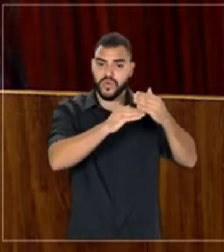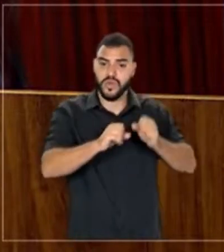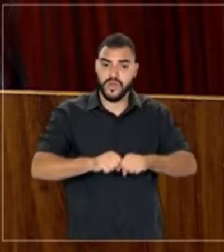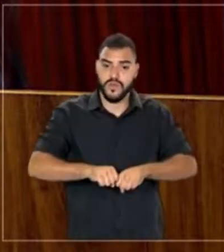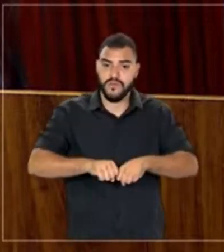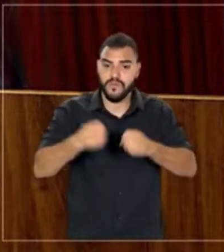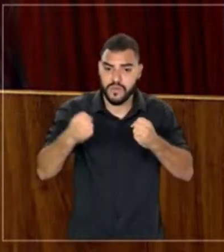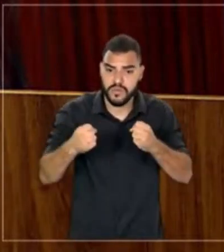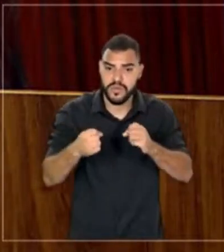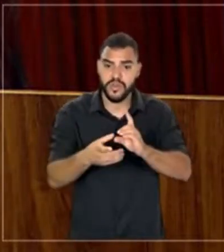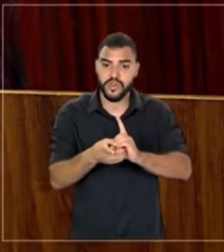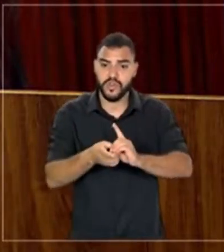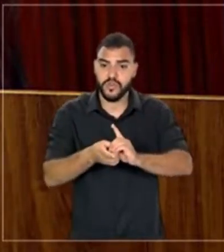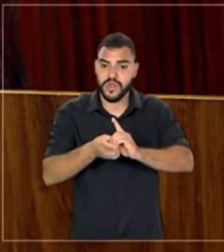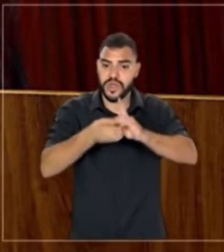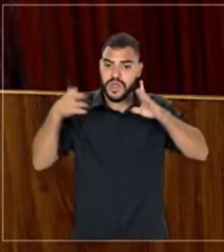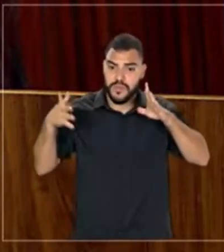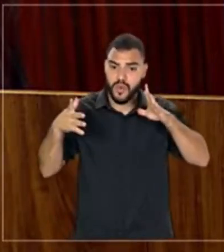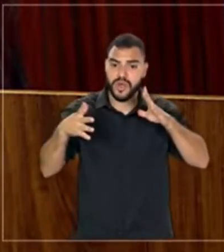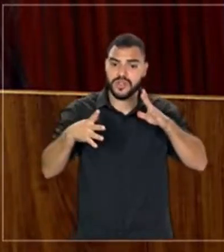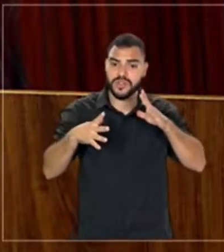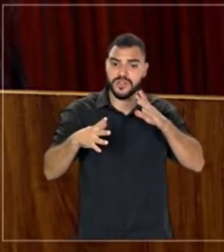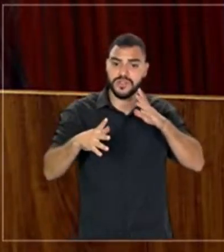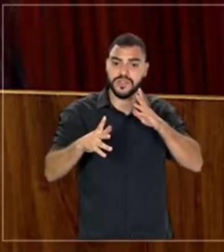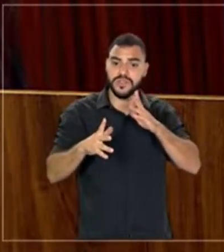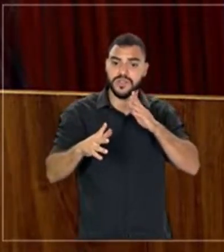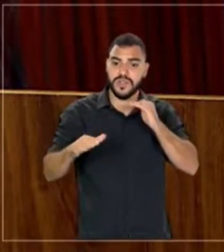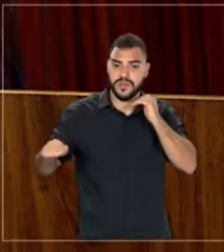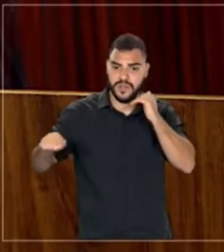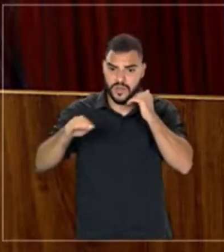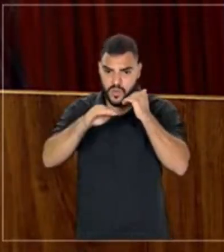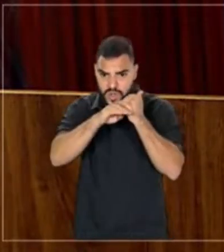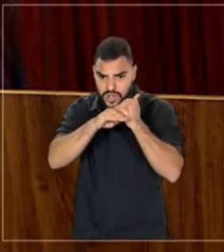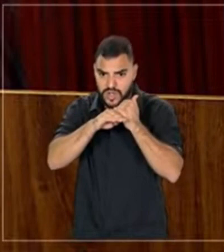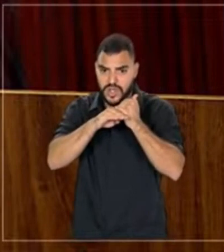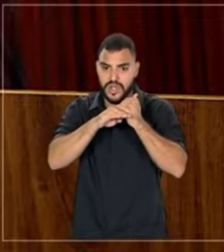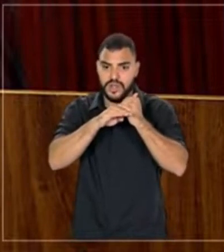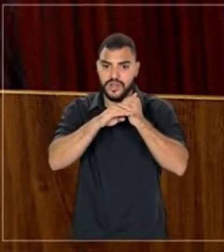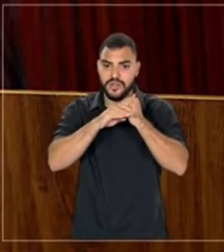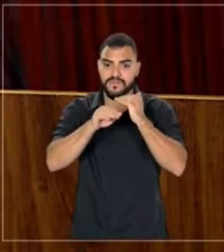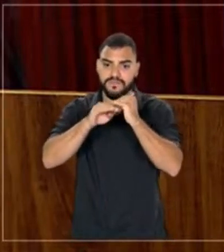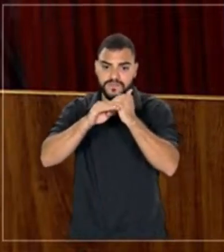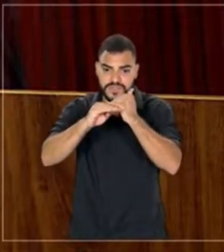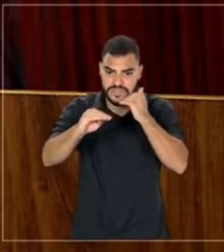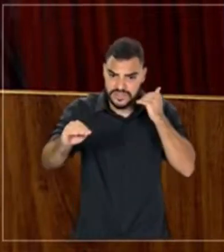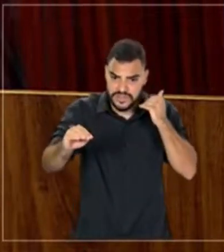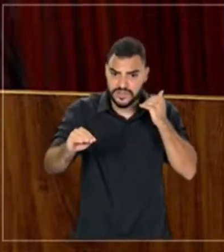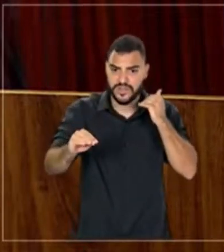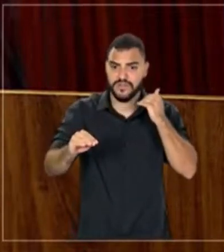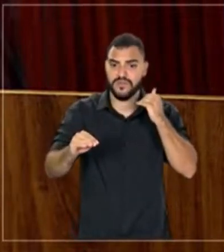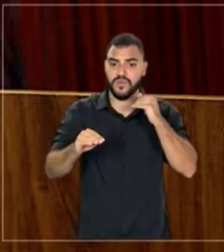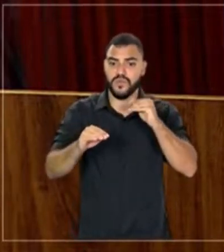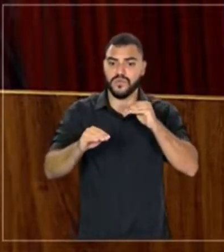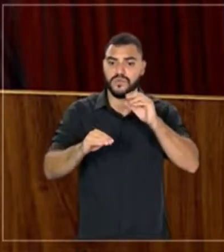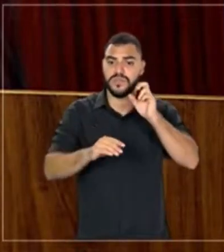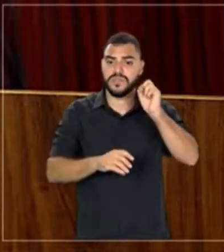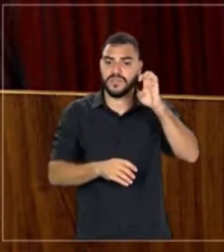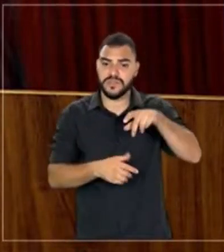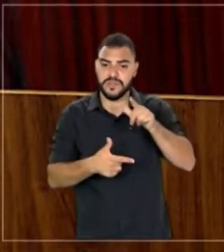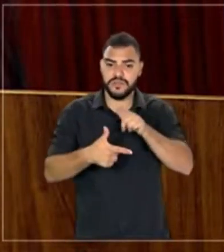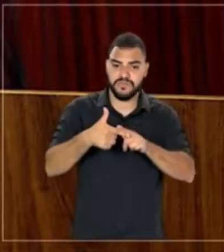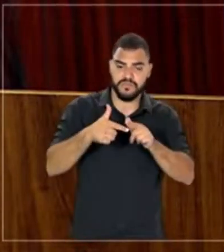de uma democracia estável, justa, igualitária e solidária, que é a democracia que todos